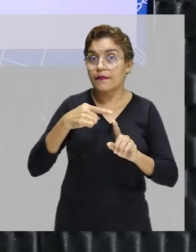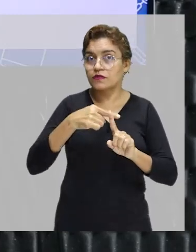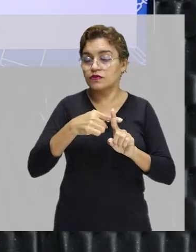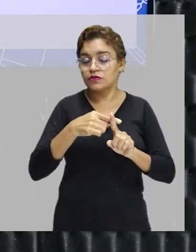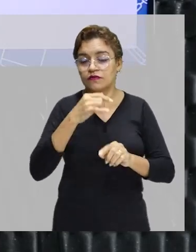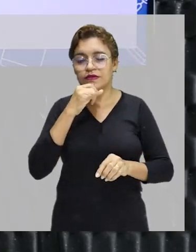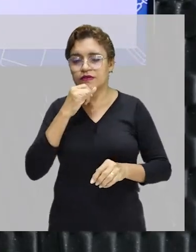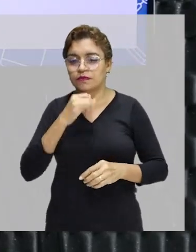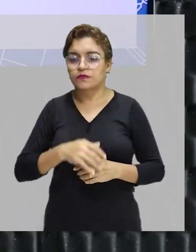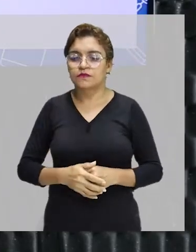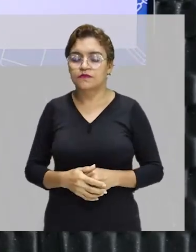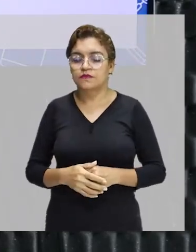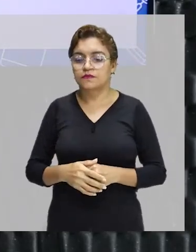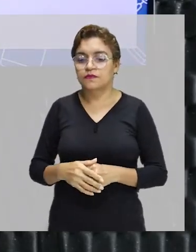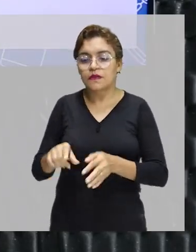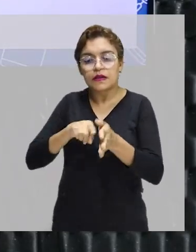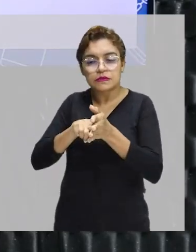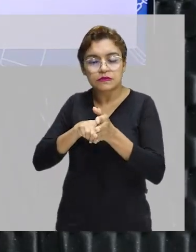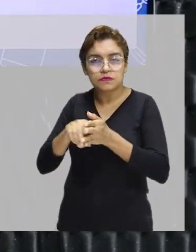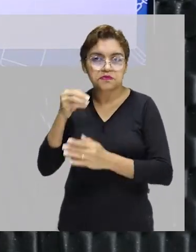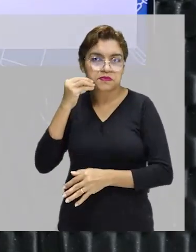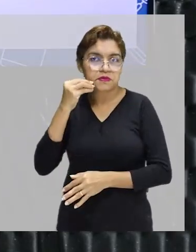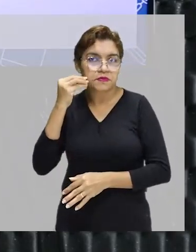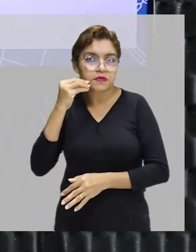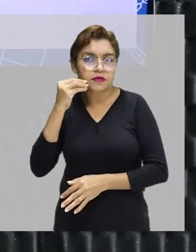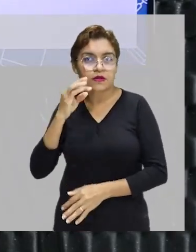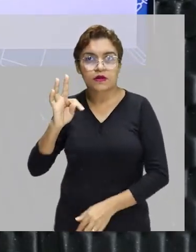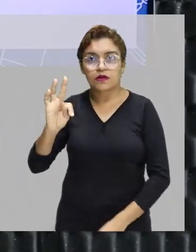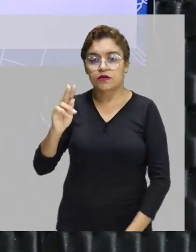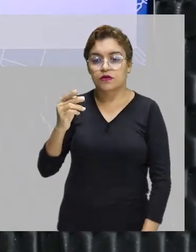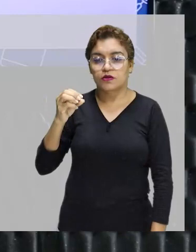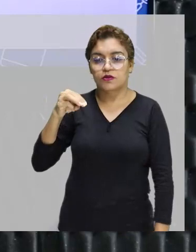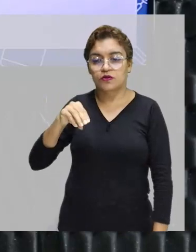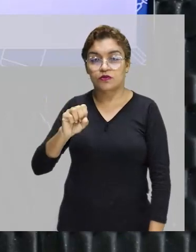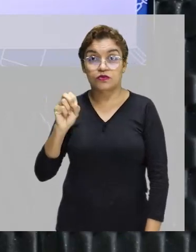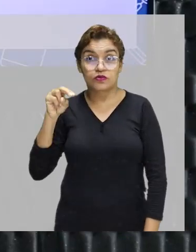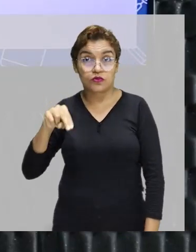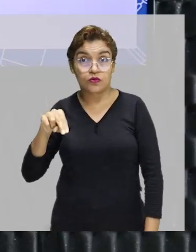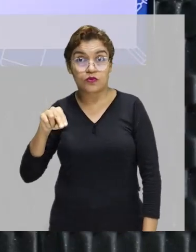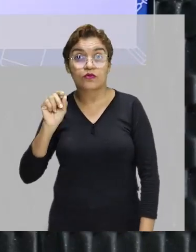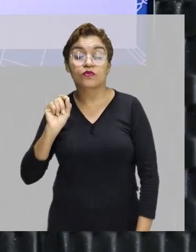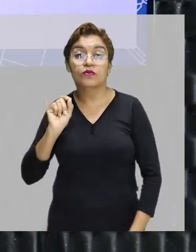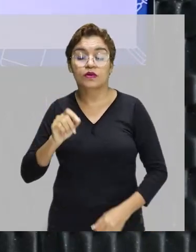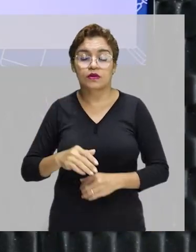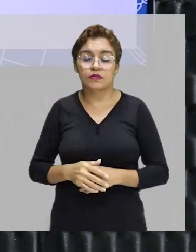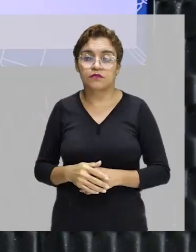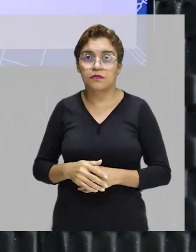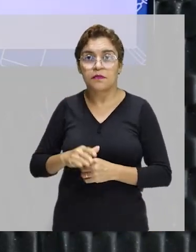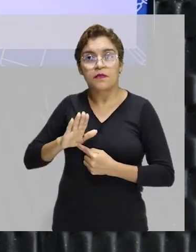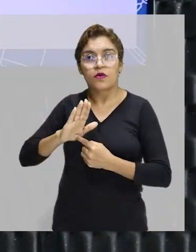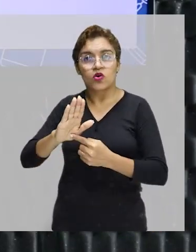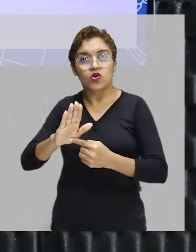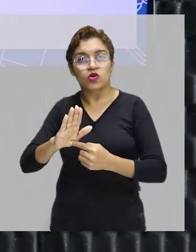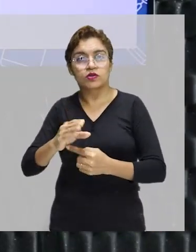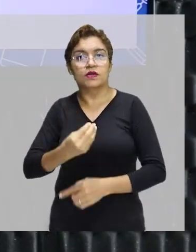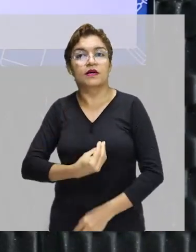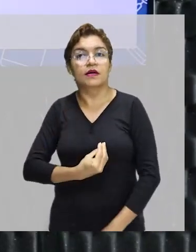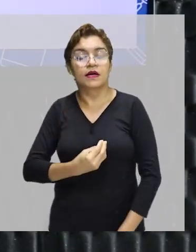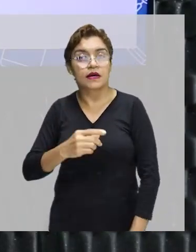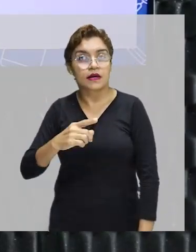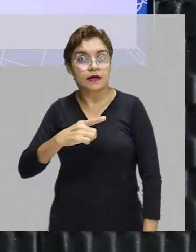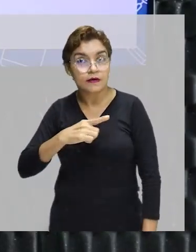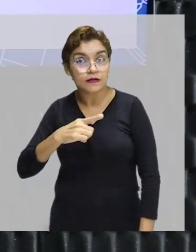experimento de Crookes, ele, vamos dizer assim, determinou a existência dos